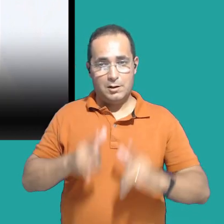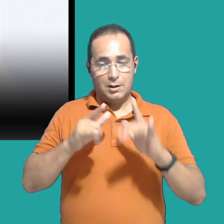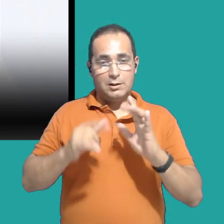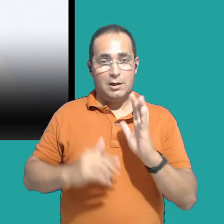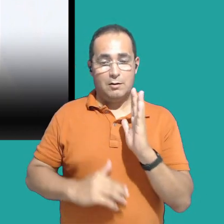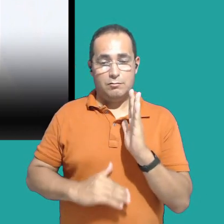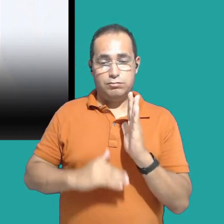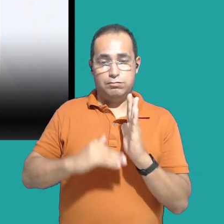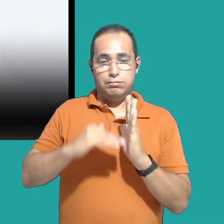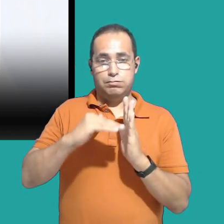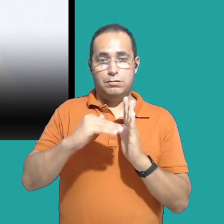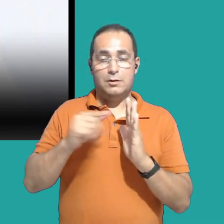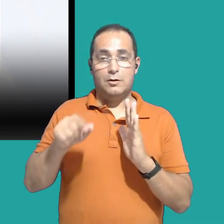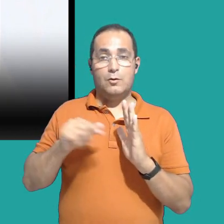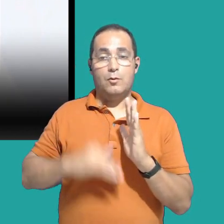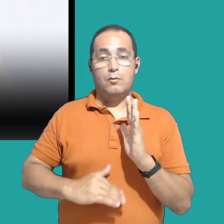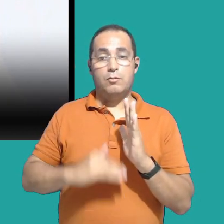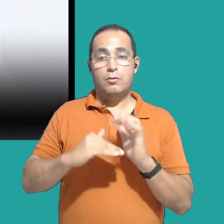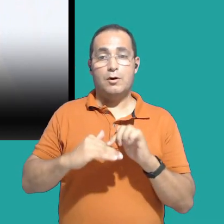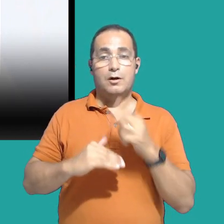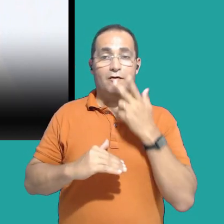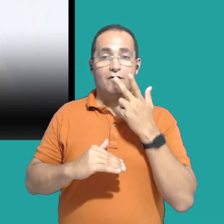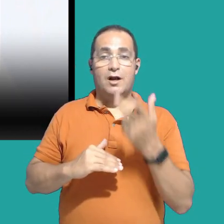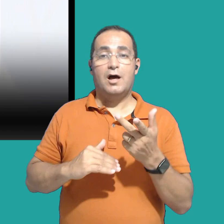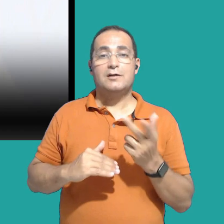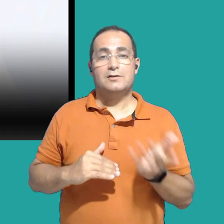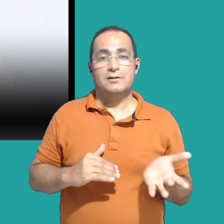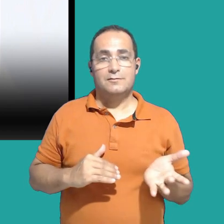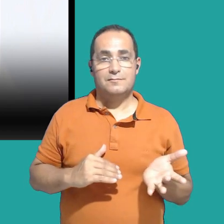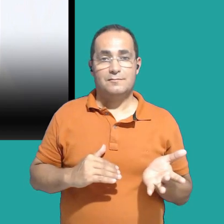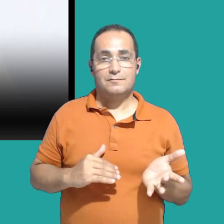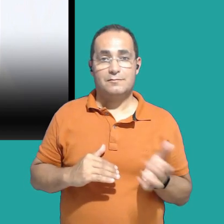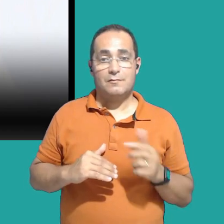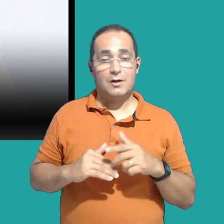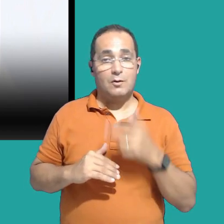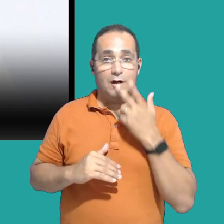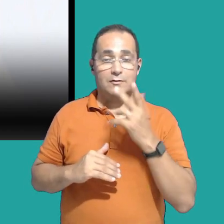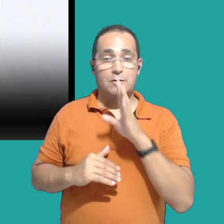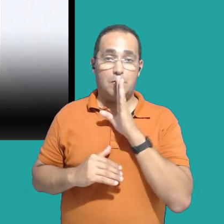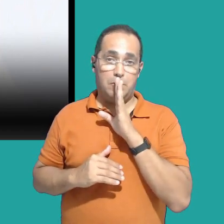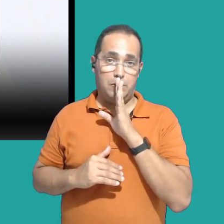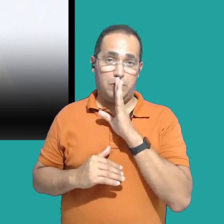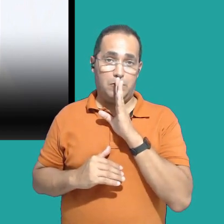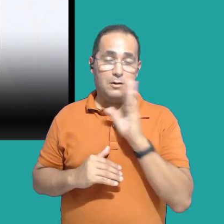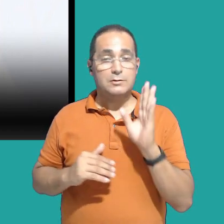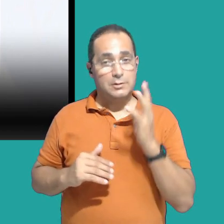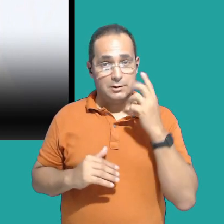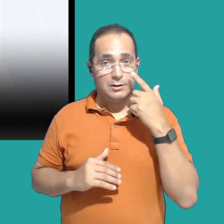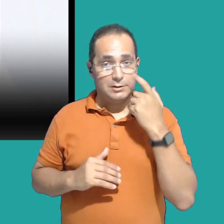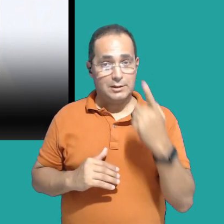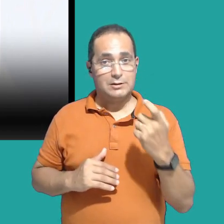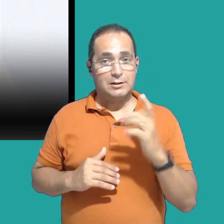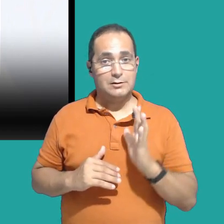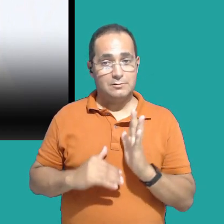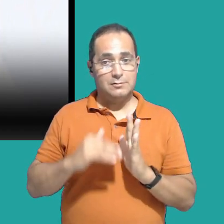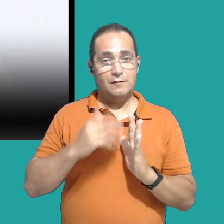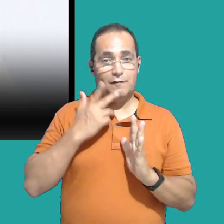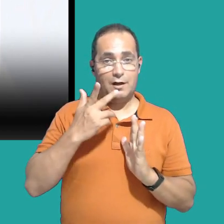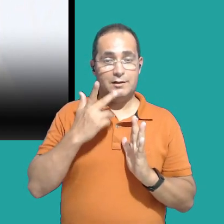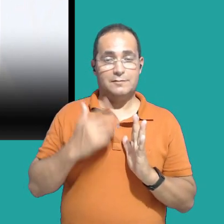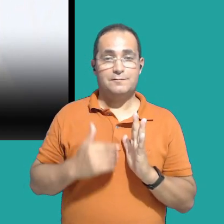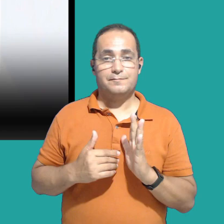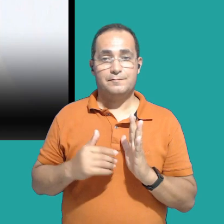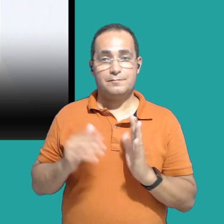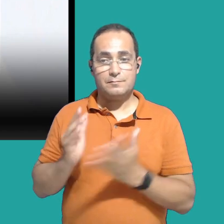possibilidade, dependendo dos prédios que tem elevador, se o elevador falasse, né? Porque hoje em dia nem todos os lugares que a gente vai, o elevador fala.